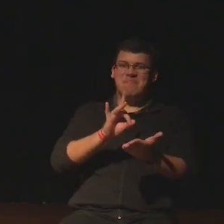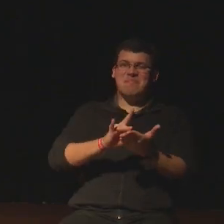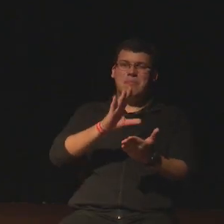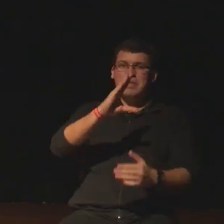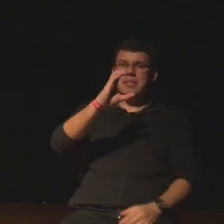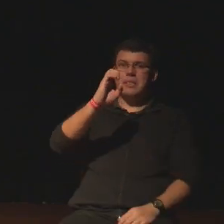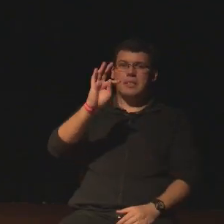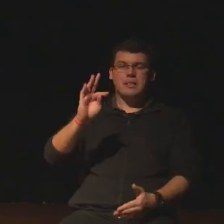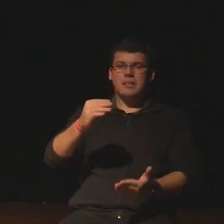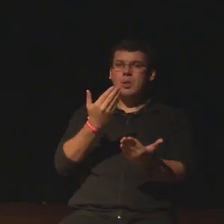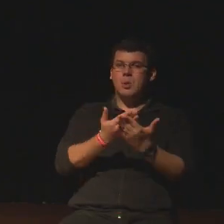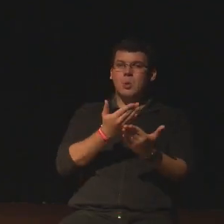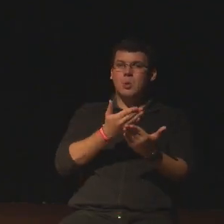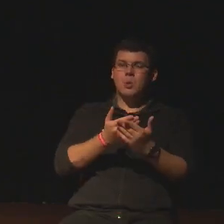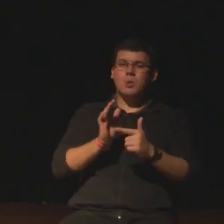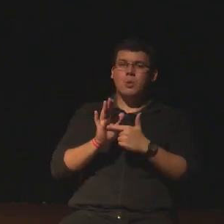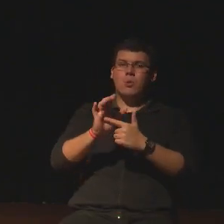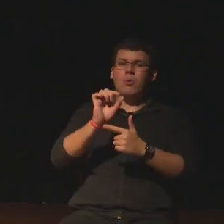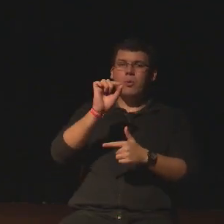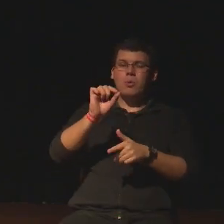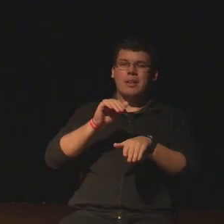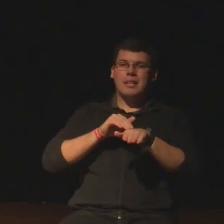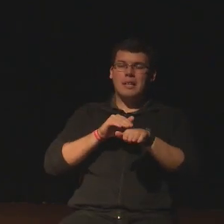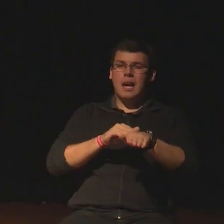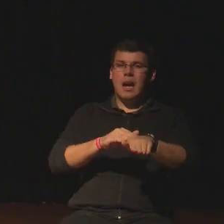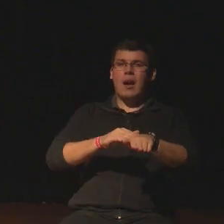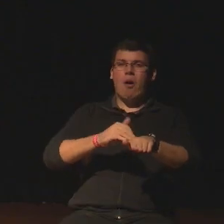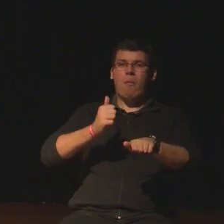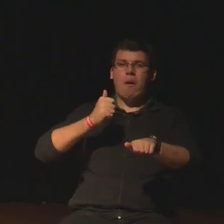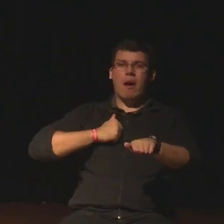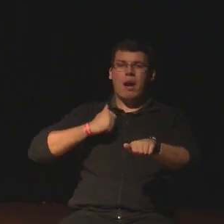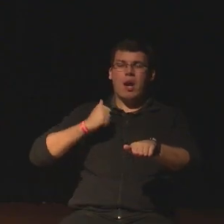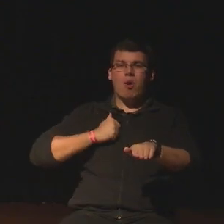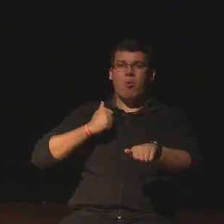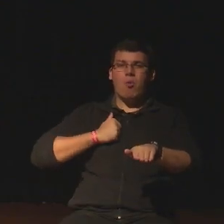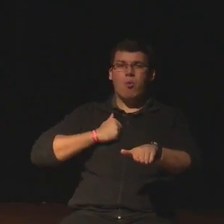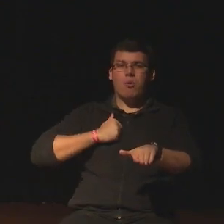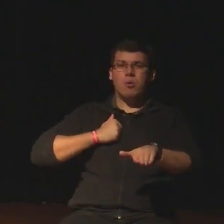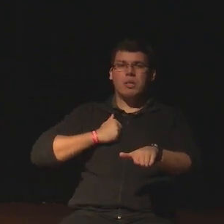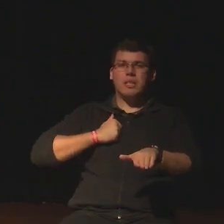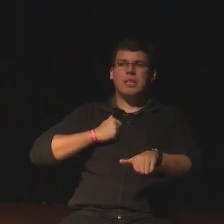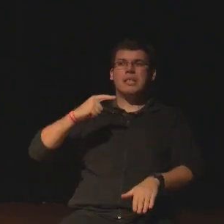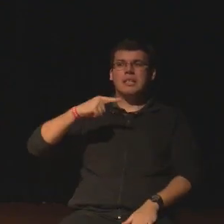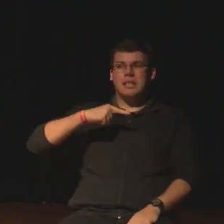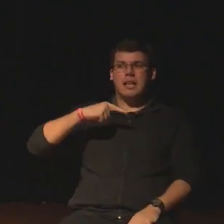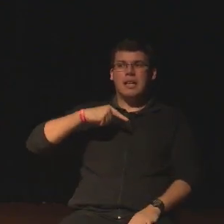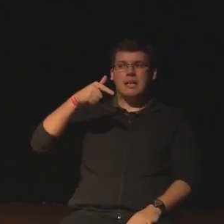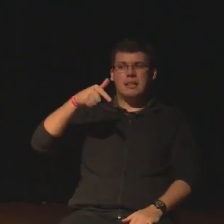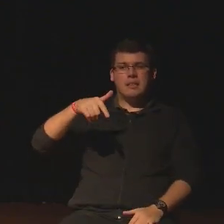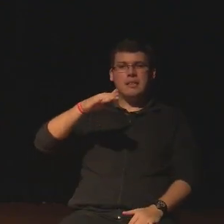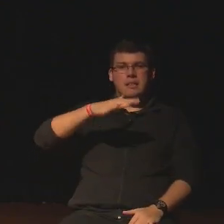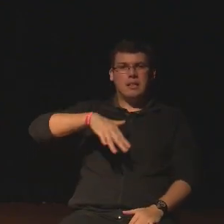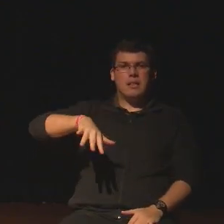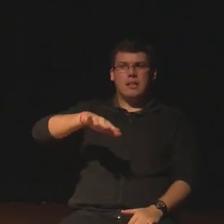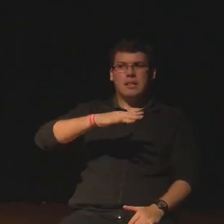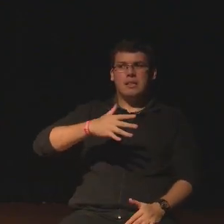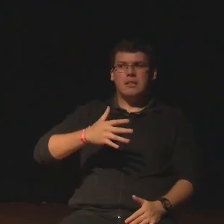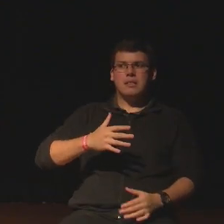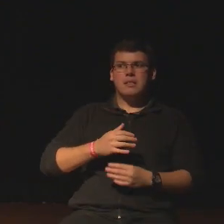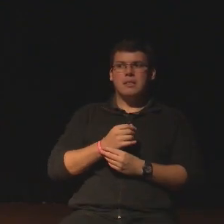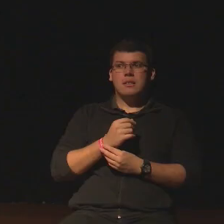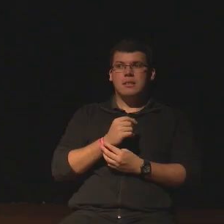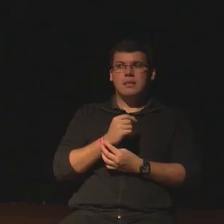CET apontavam que o trânsito tinha se acomodado com as condições de trânsito que existe aqui dessa região, porque o